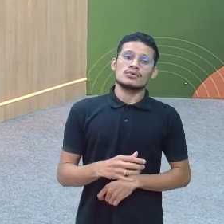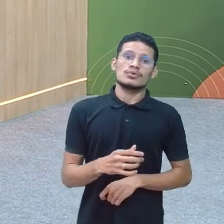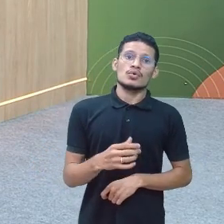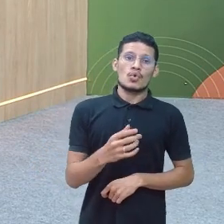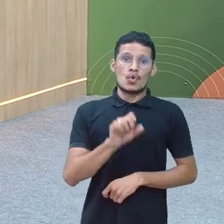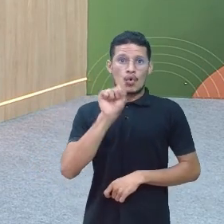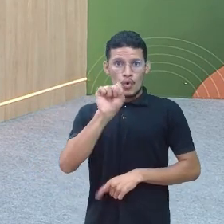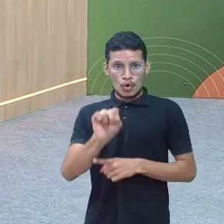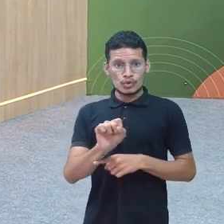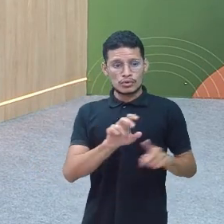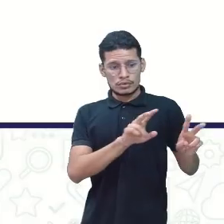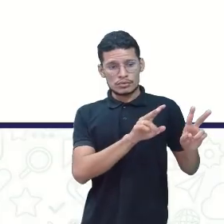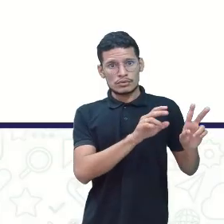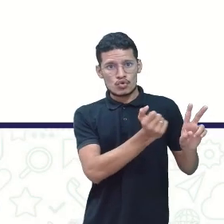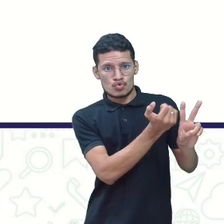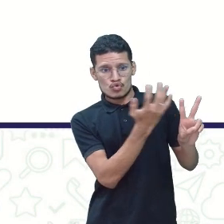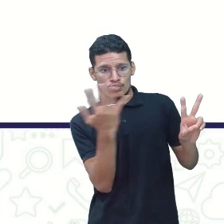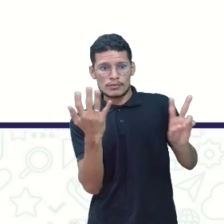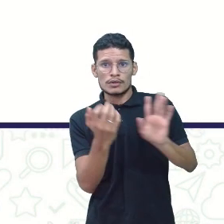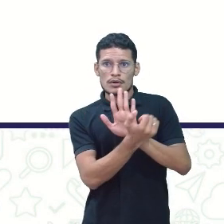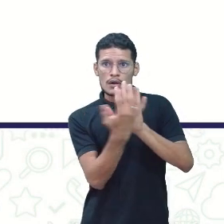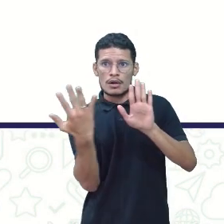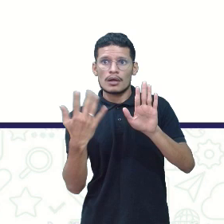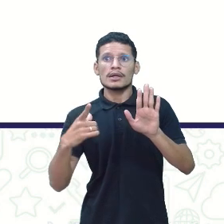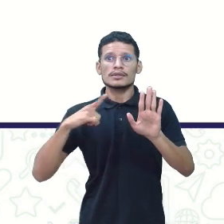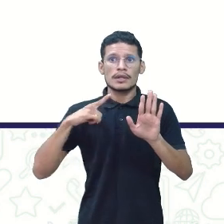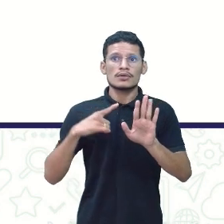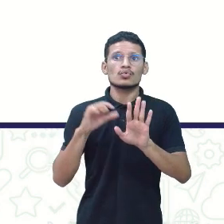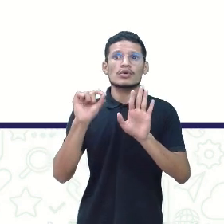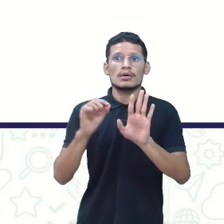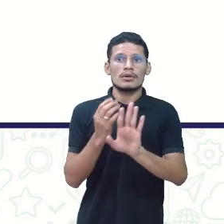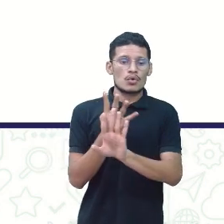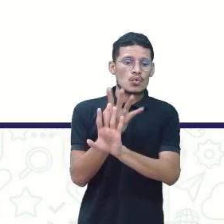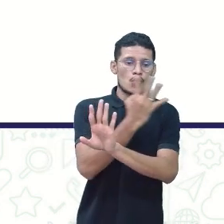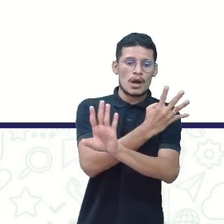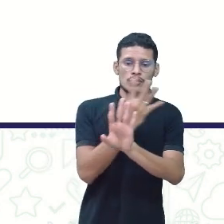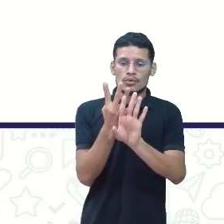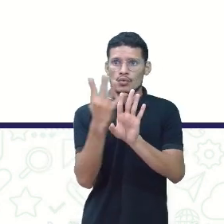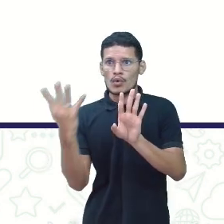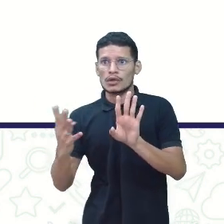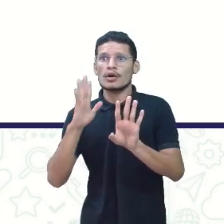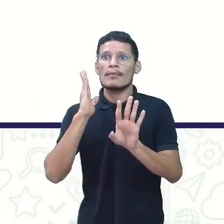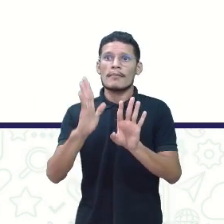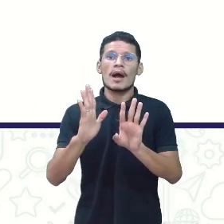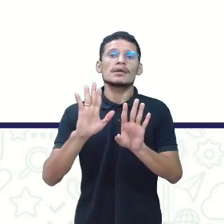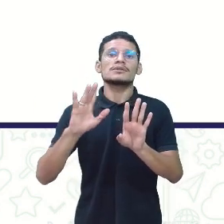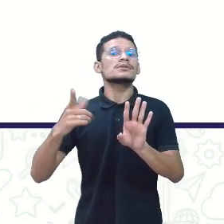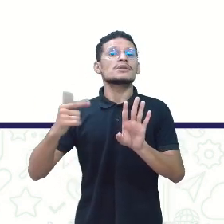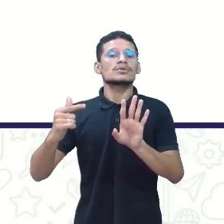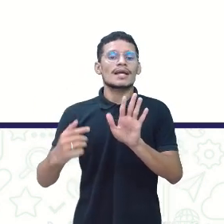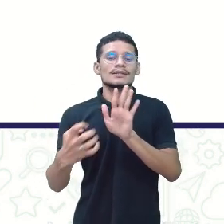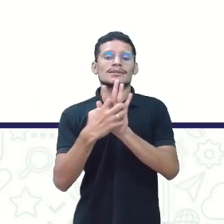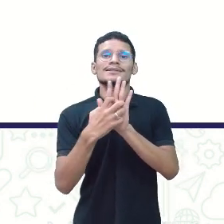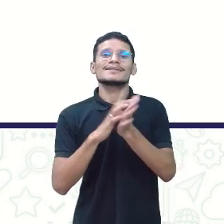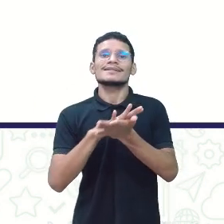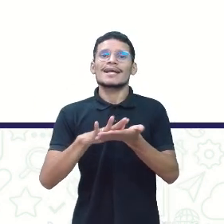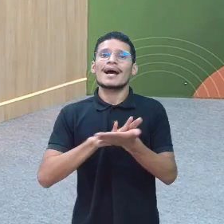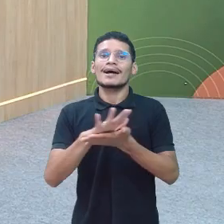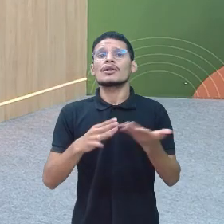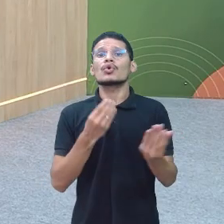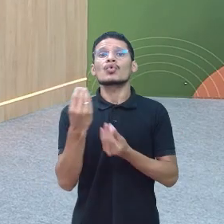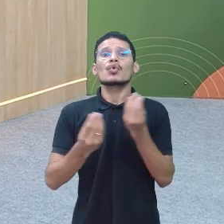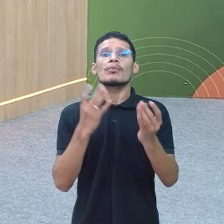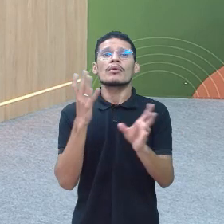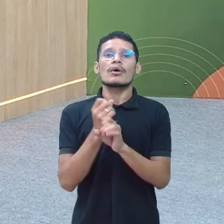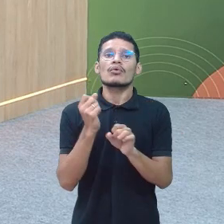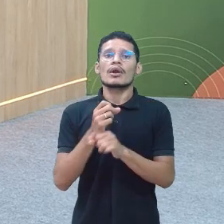total. Quando a gente tenta encontrar o meio, ó, eu separo 4 de um lado e 4 do outro, mas eu tenho número nenhum aqui no meio. Como é que a gente vai